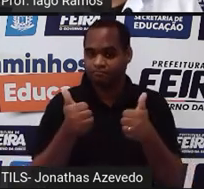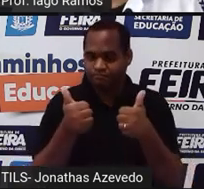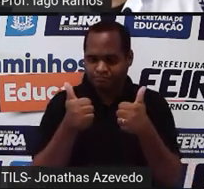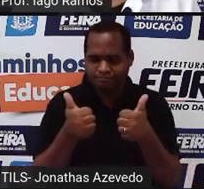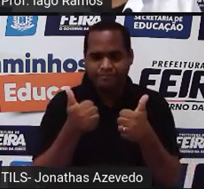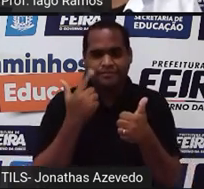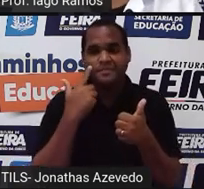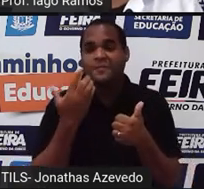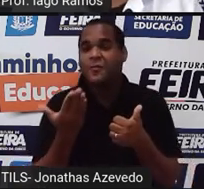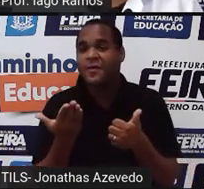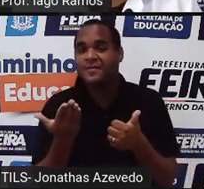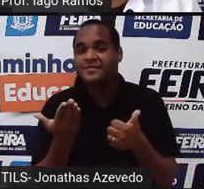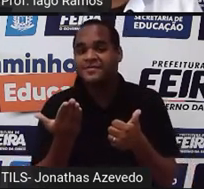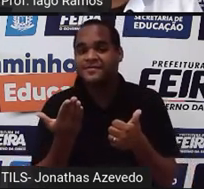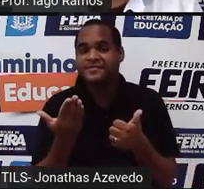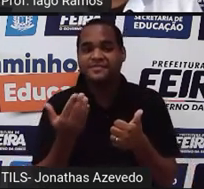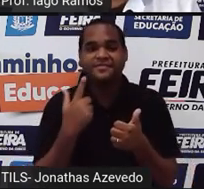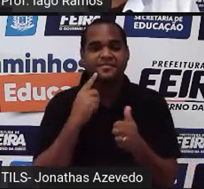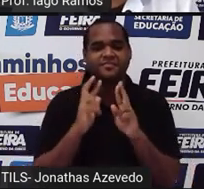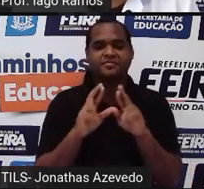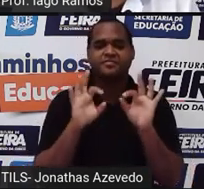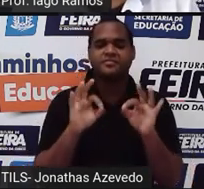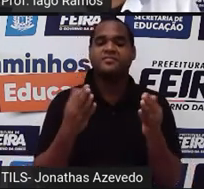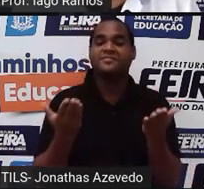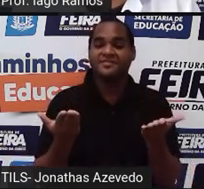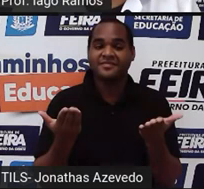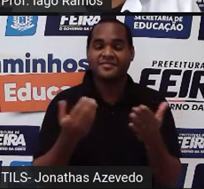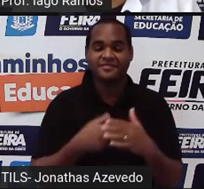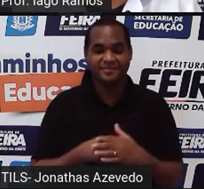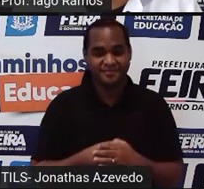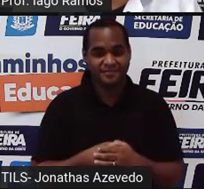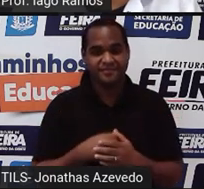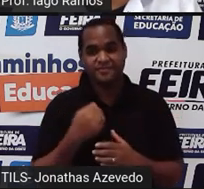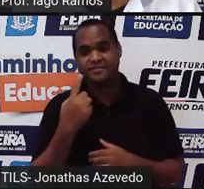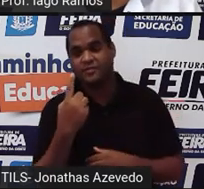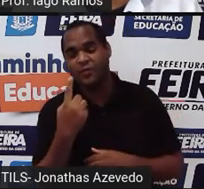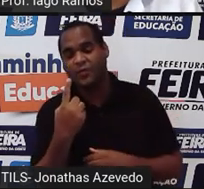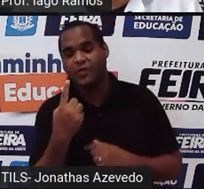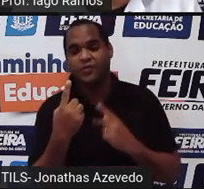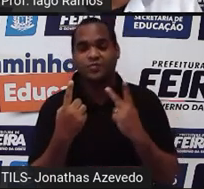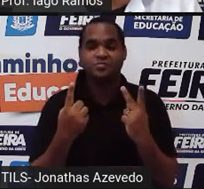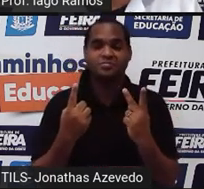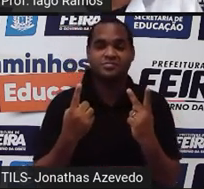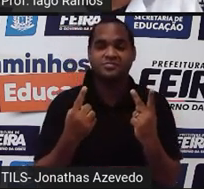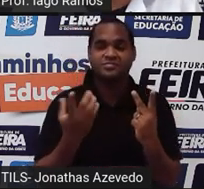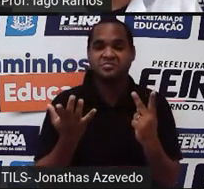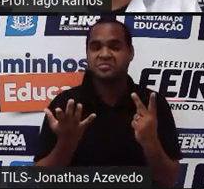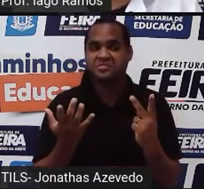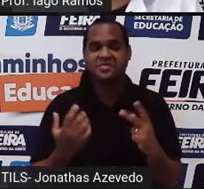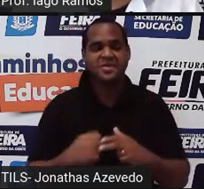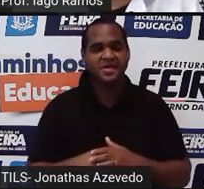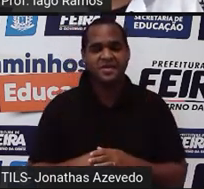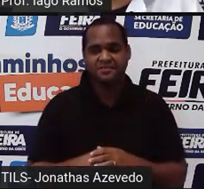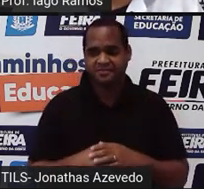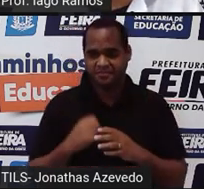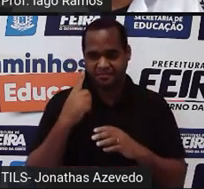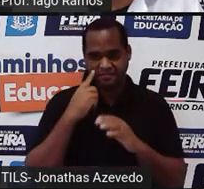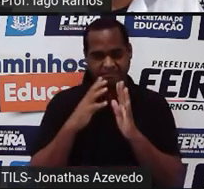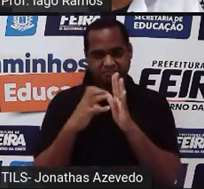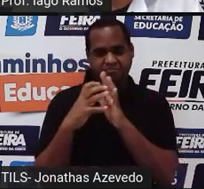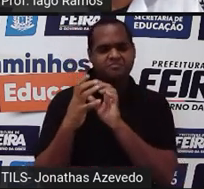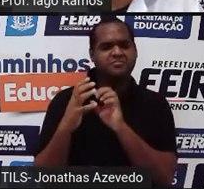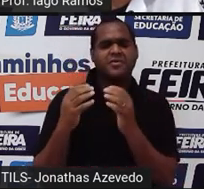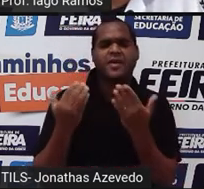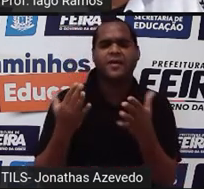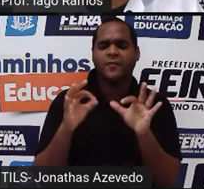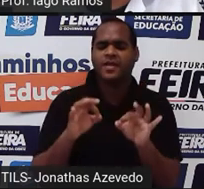Prontinho. E aí, qual é a opção correta? Um ou dois? Qual é a reflexão